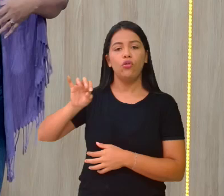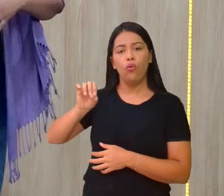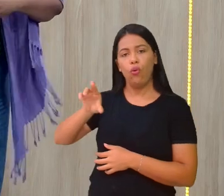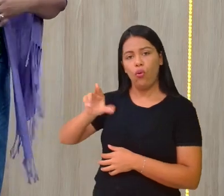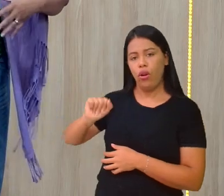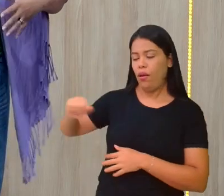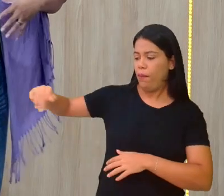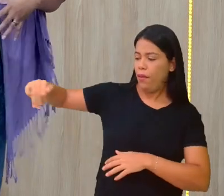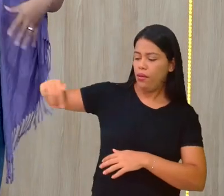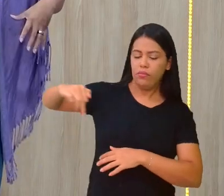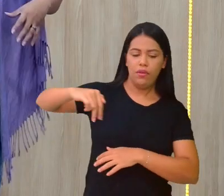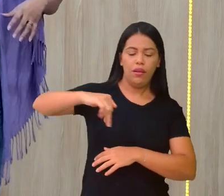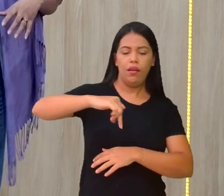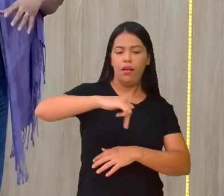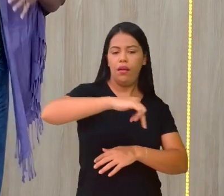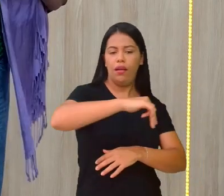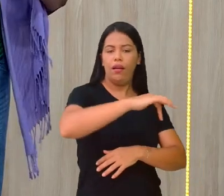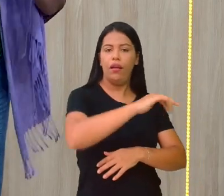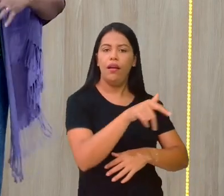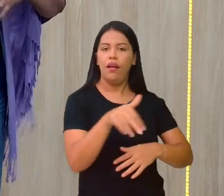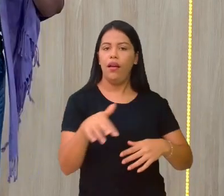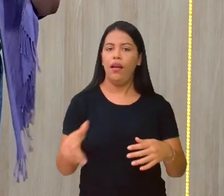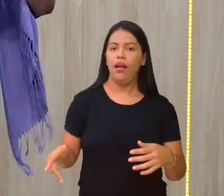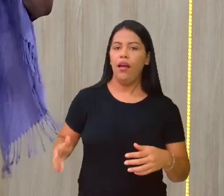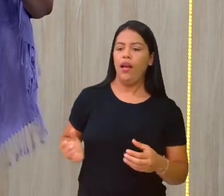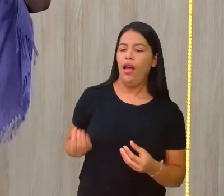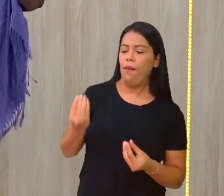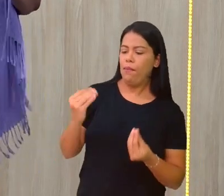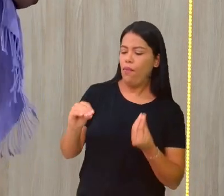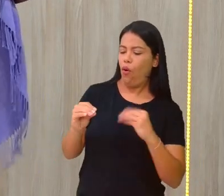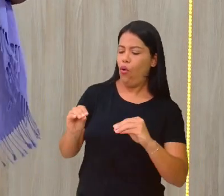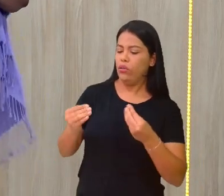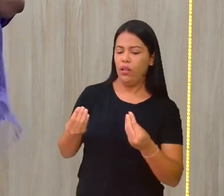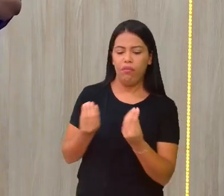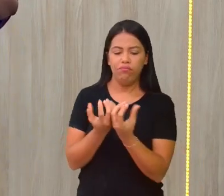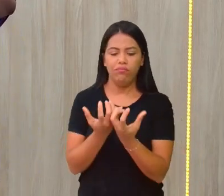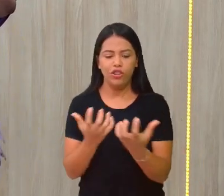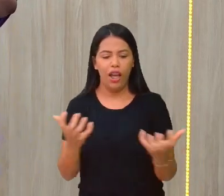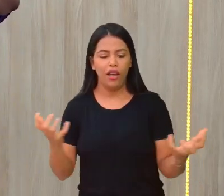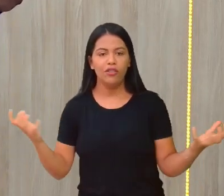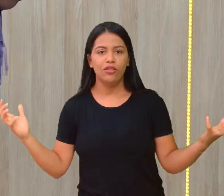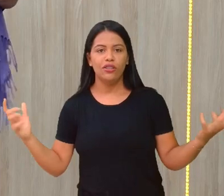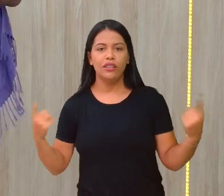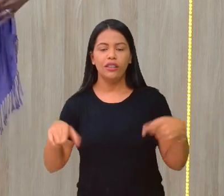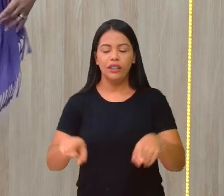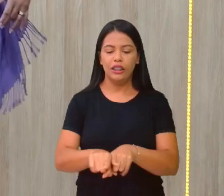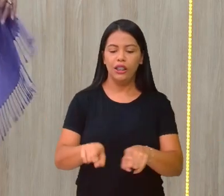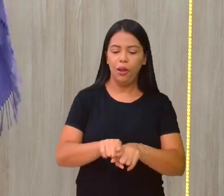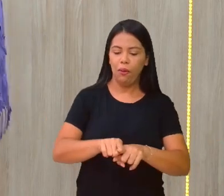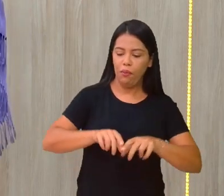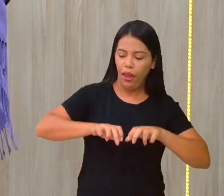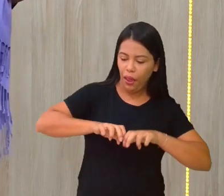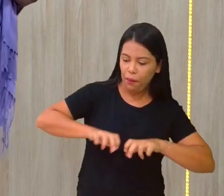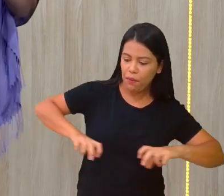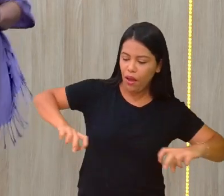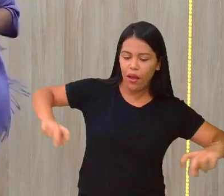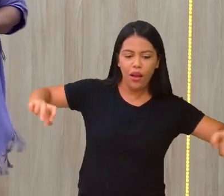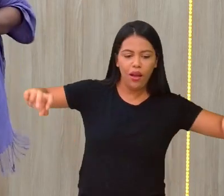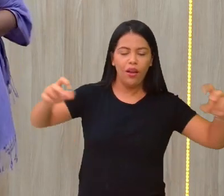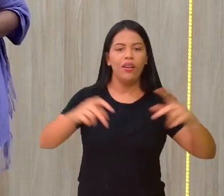um jardim, um banco, para o pessoal do banco sentar e tocar e começar a